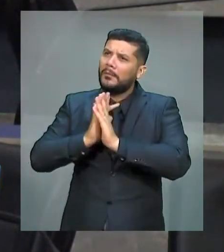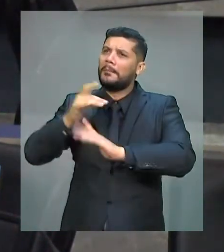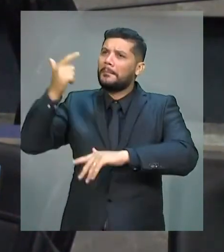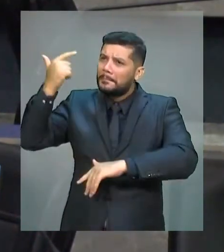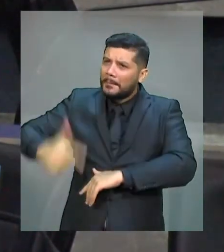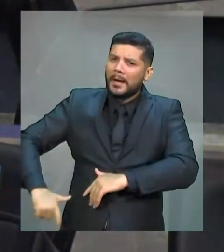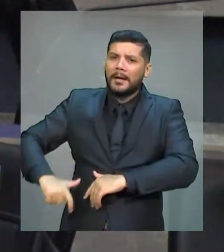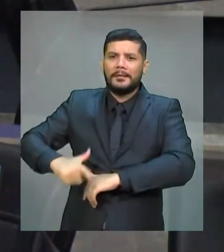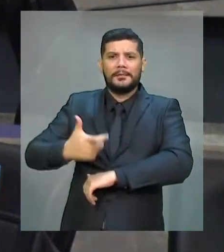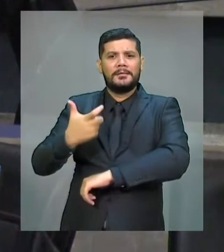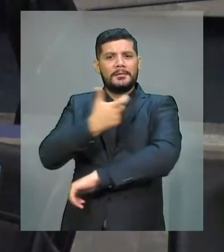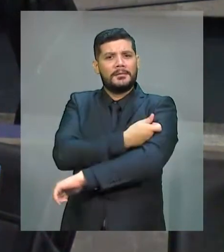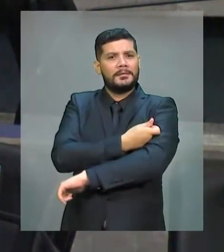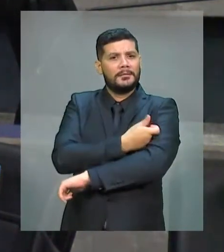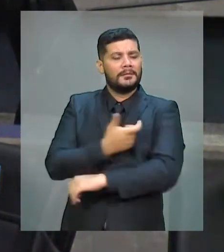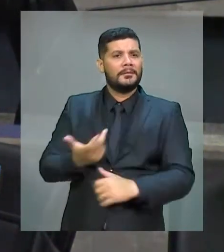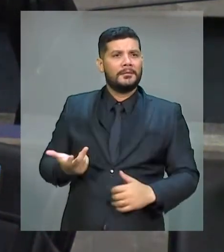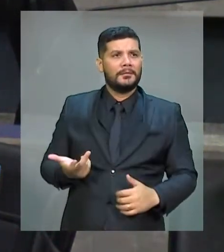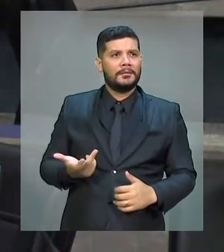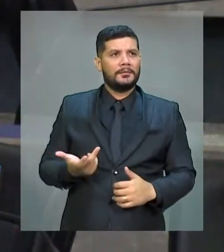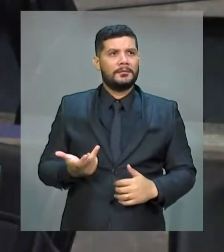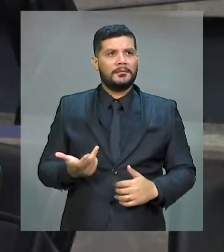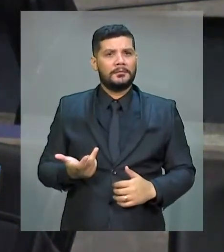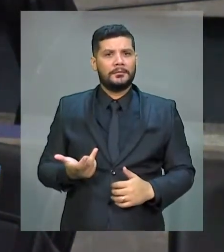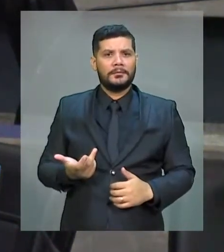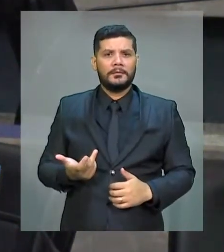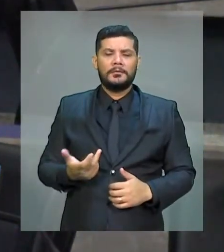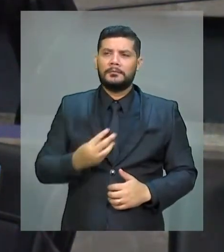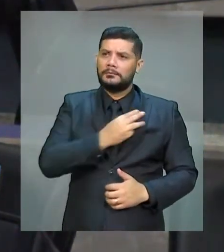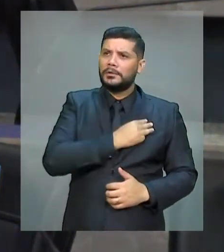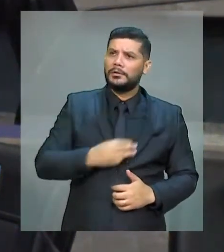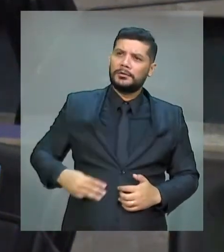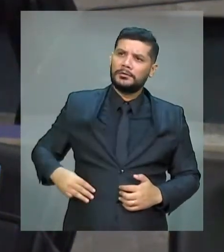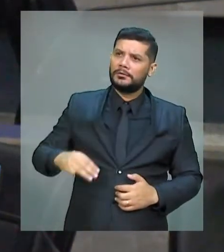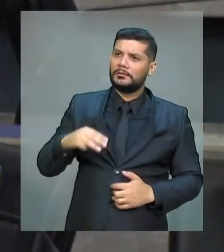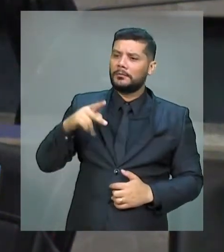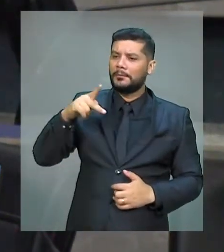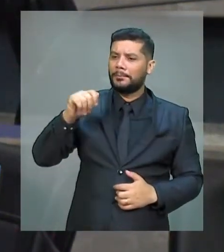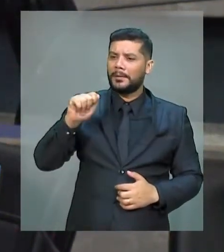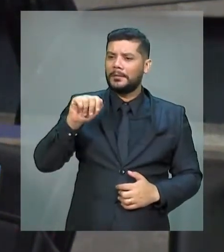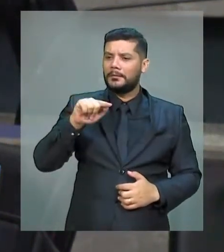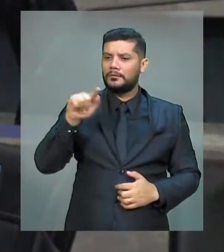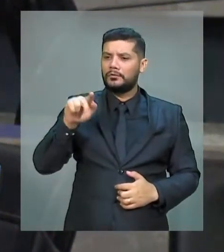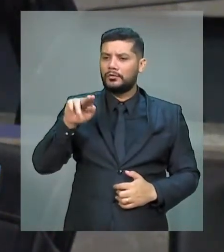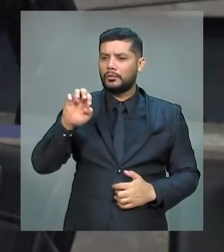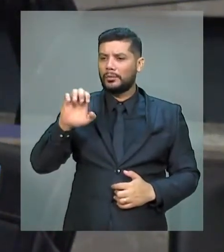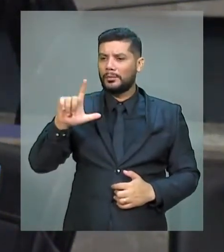Ceará, pedindo ao ministro da Saúde, o Pazuello lá, um